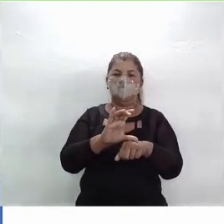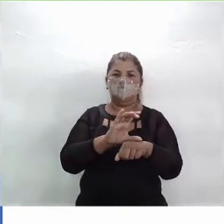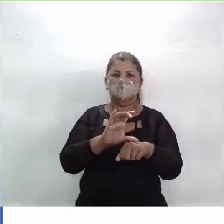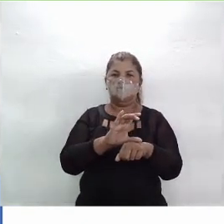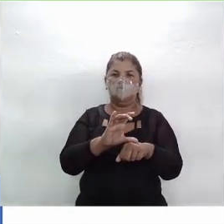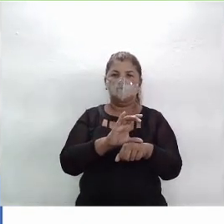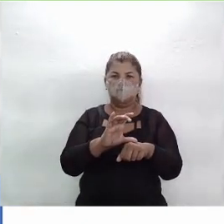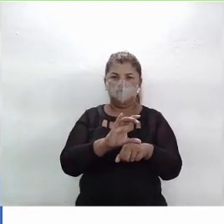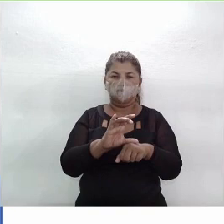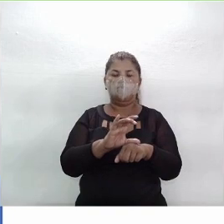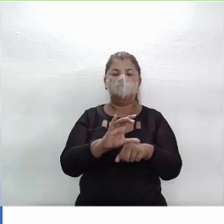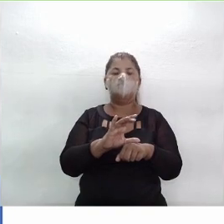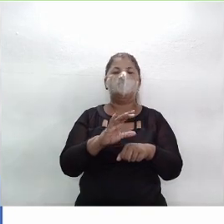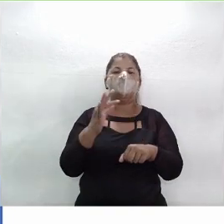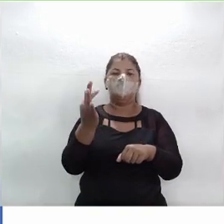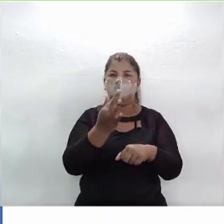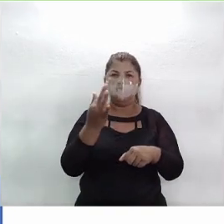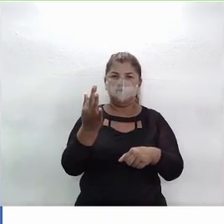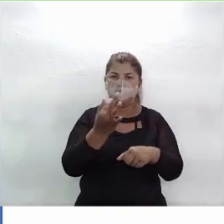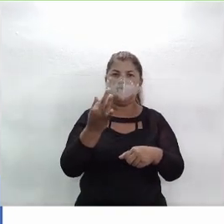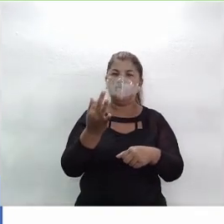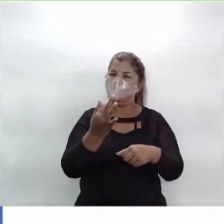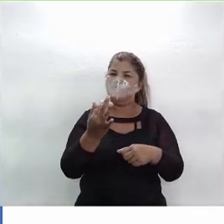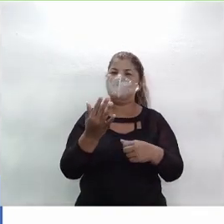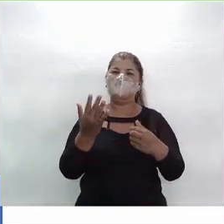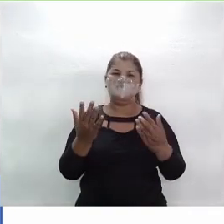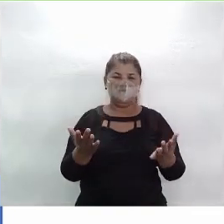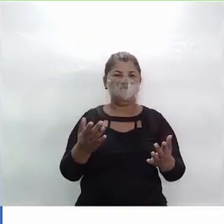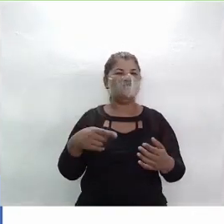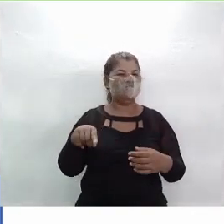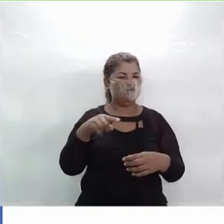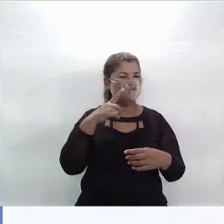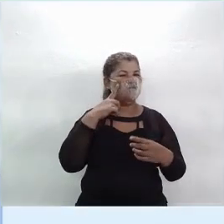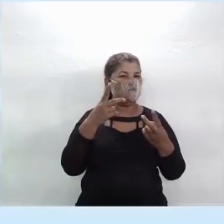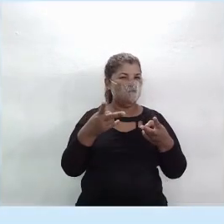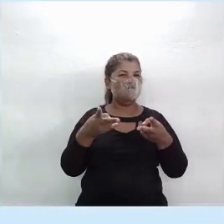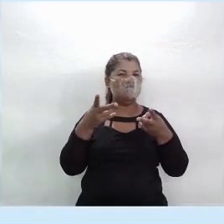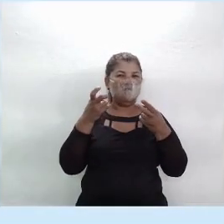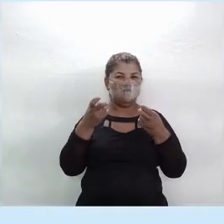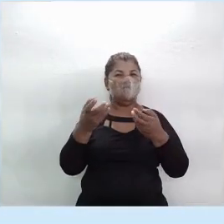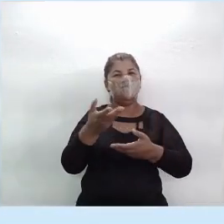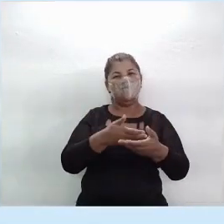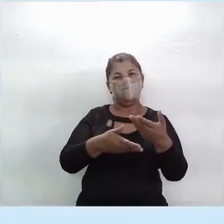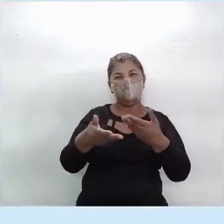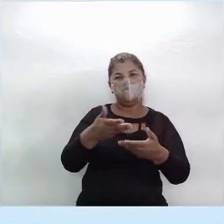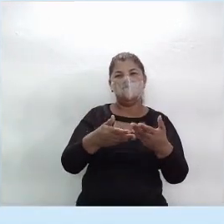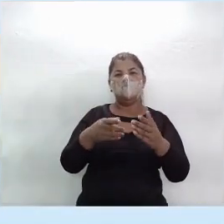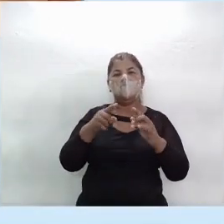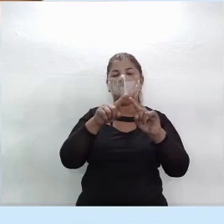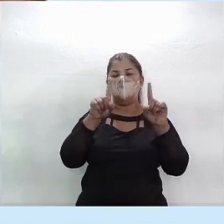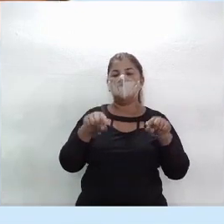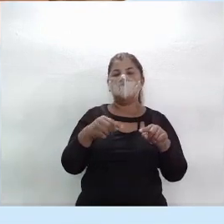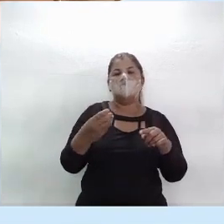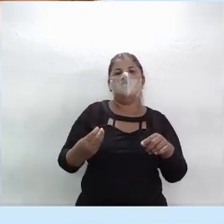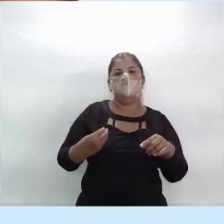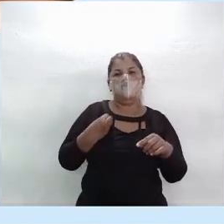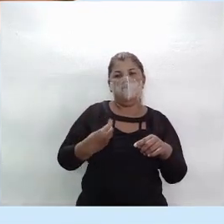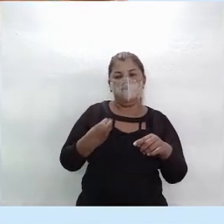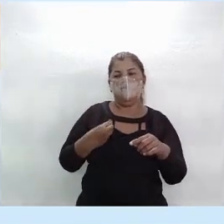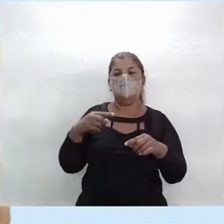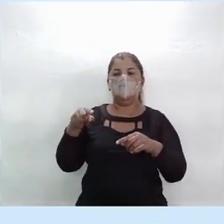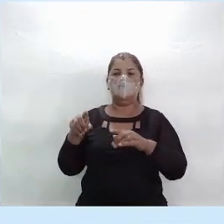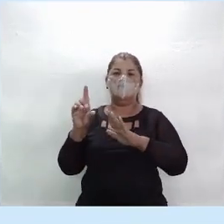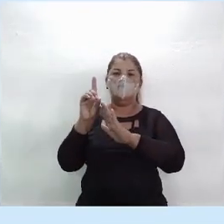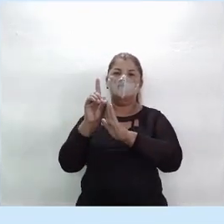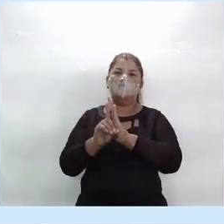pela Constituição Federal. Eu acho que deu para observar essa relação entre projeto de vida